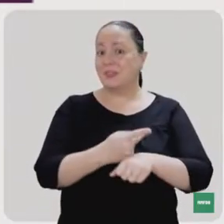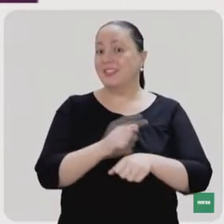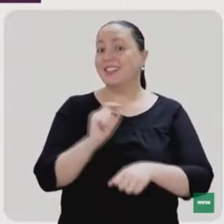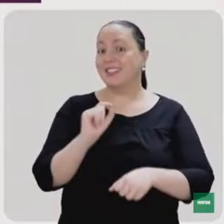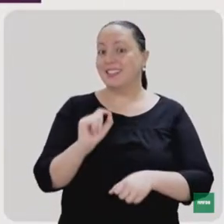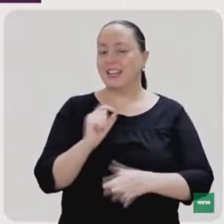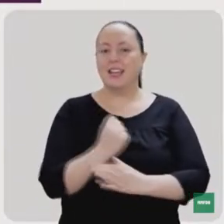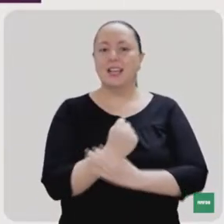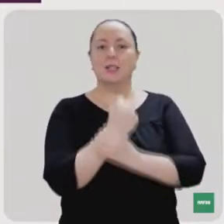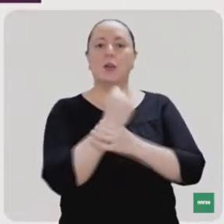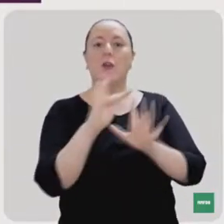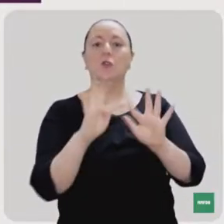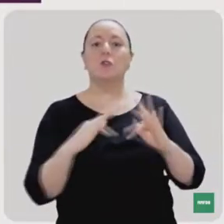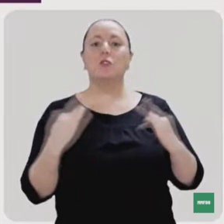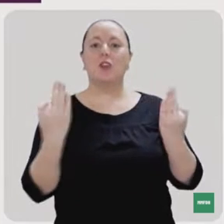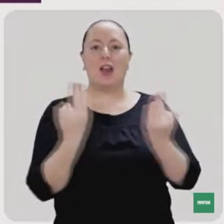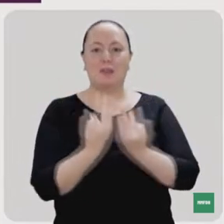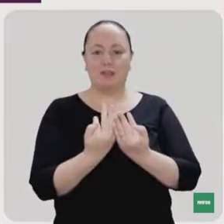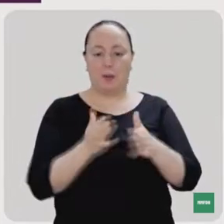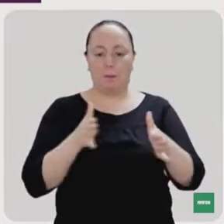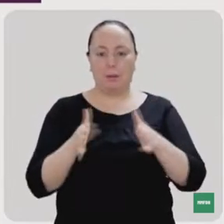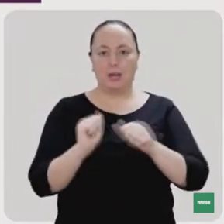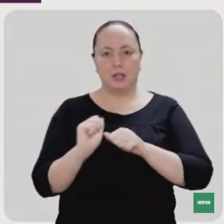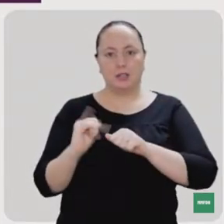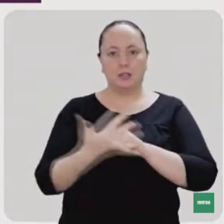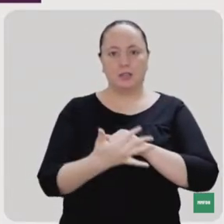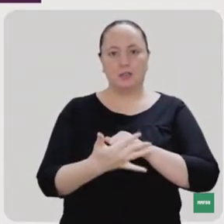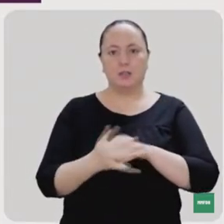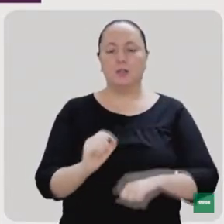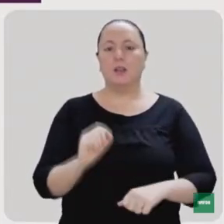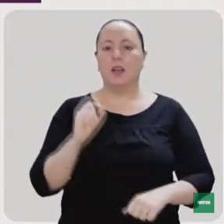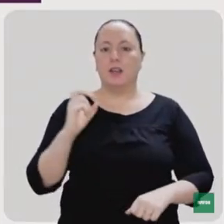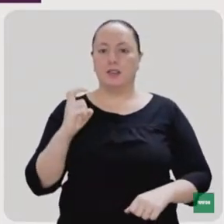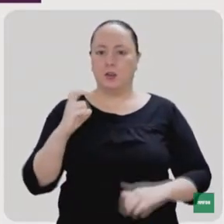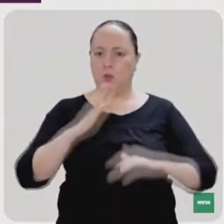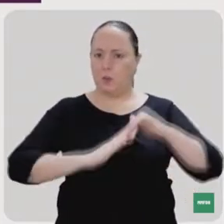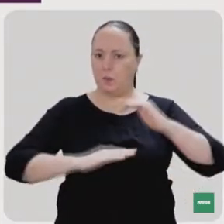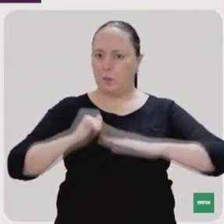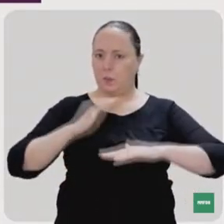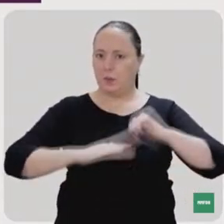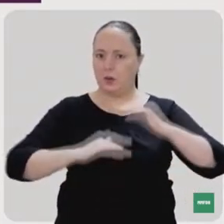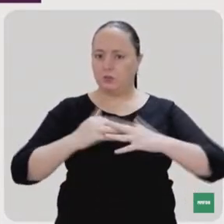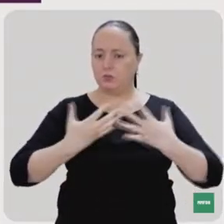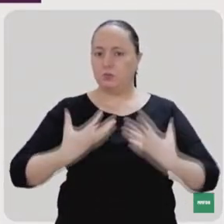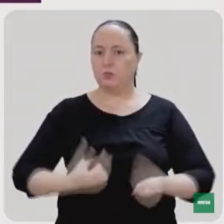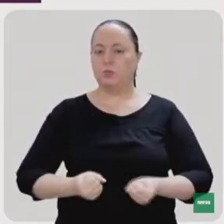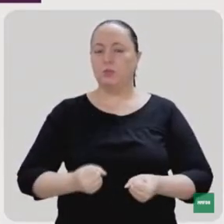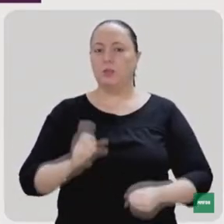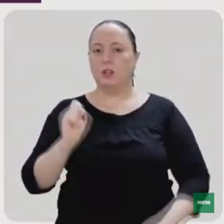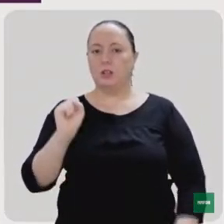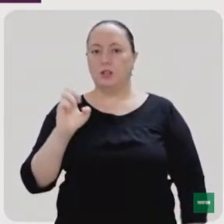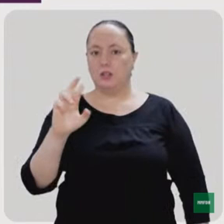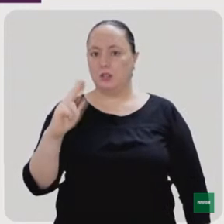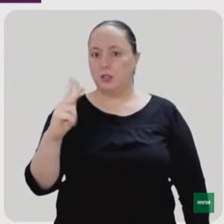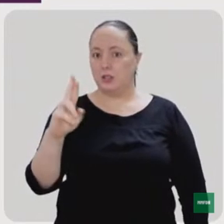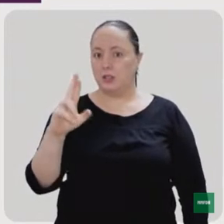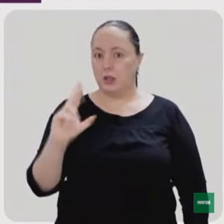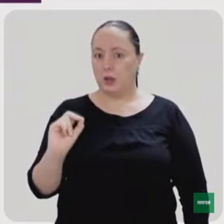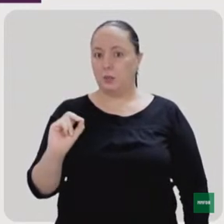Segundo lugar, segurança familiar na pandemia. 5 práticas adotadas pelo